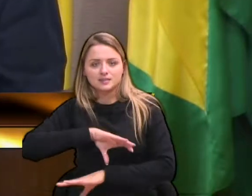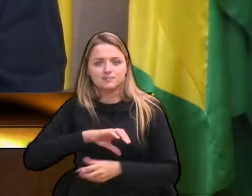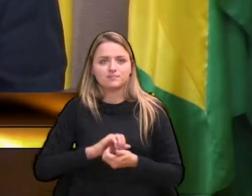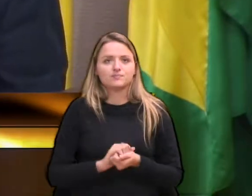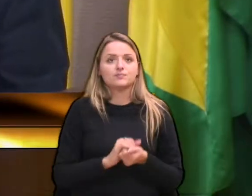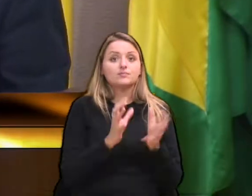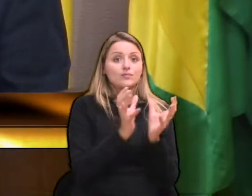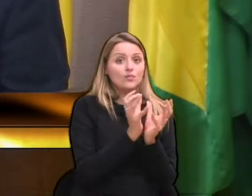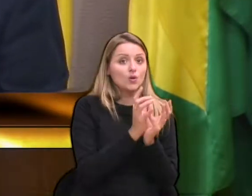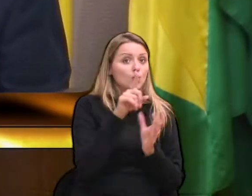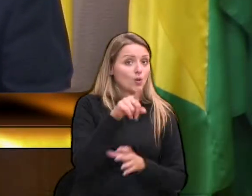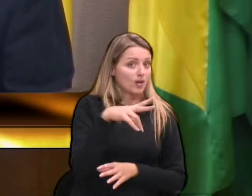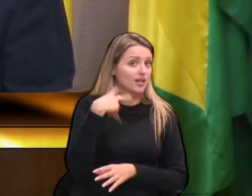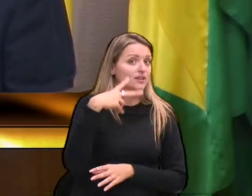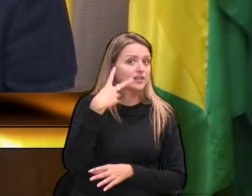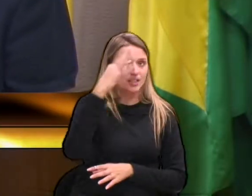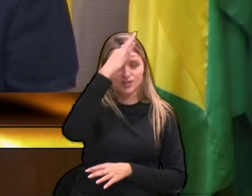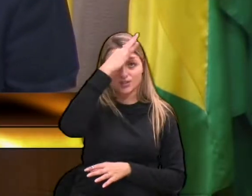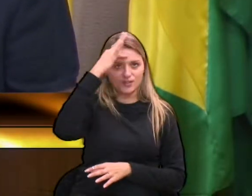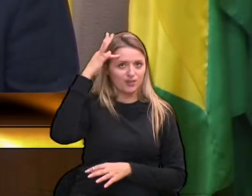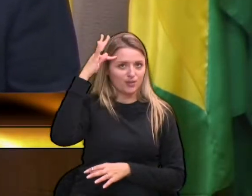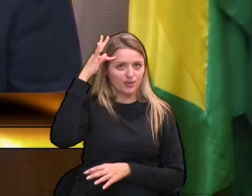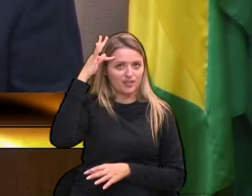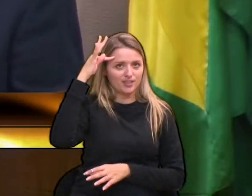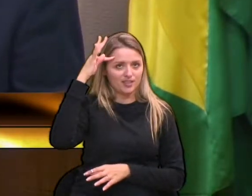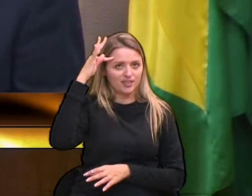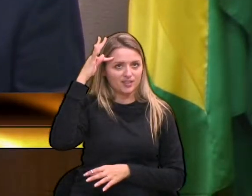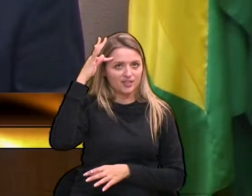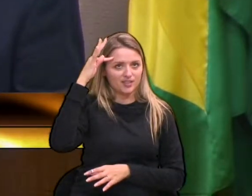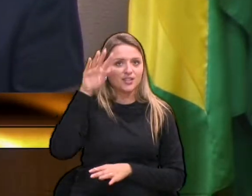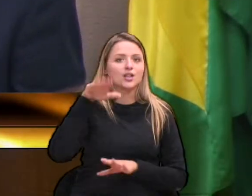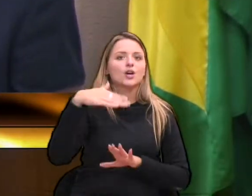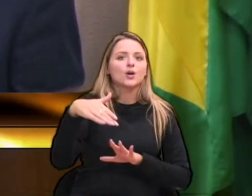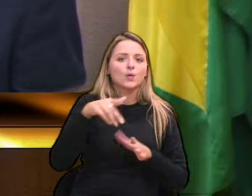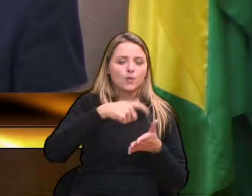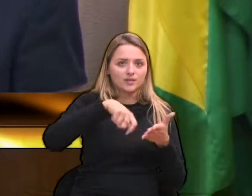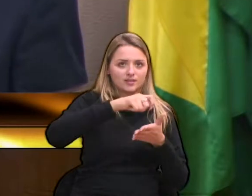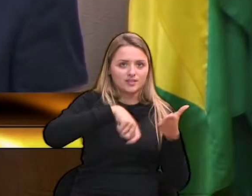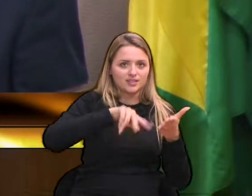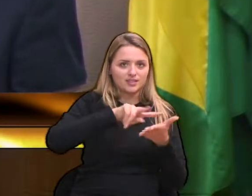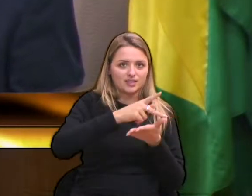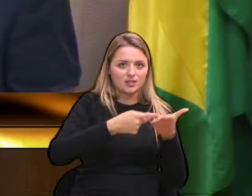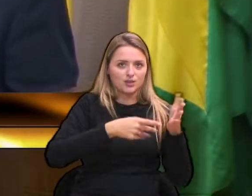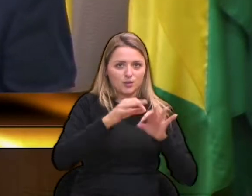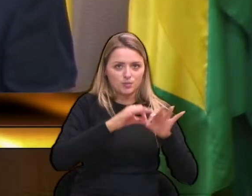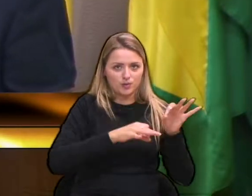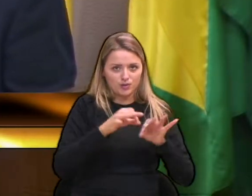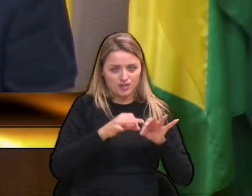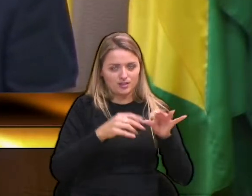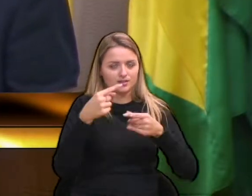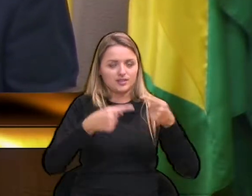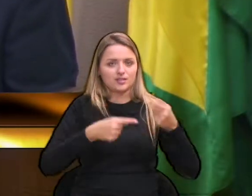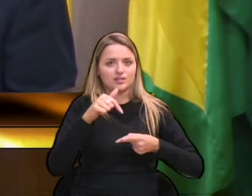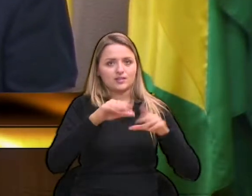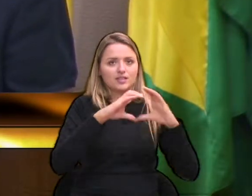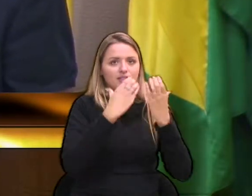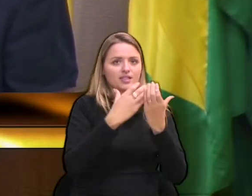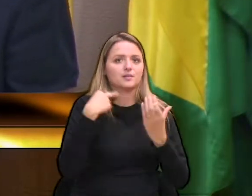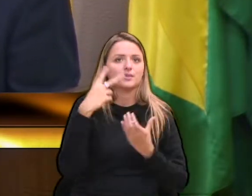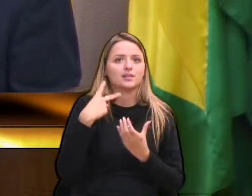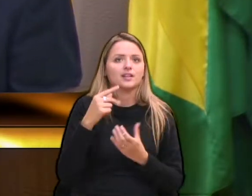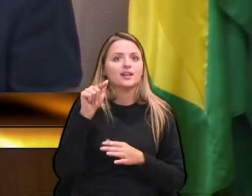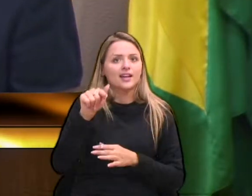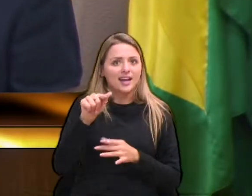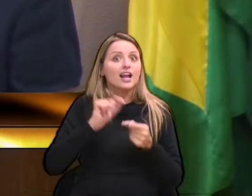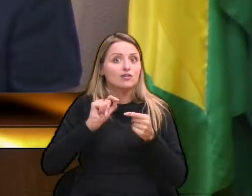O colega vereador Tuigo, ao protocolar um projeto que está tramitando nesta casa, esse fato